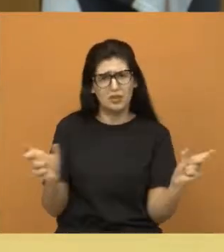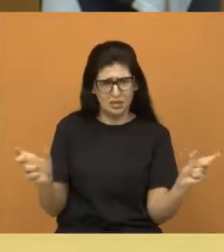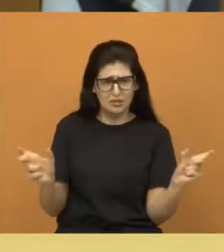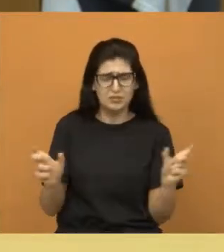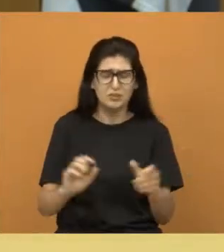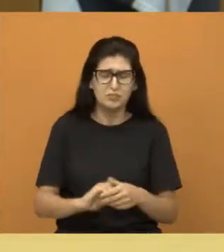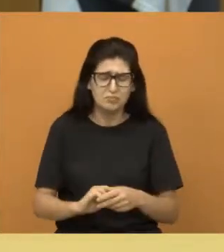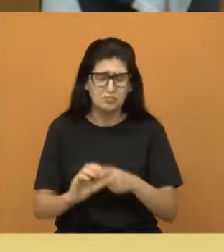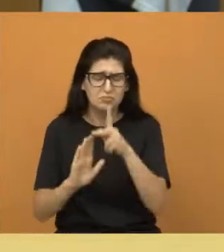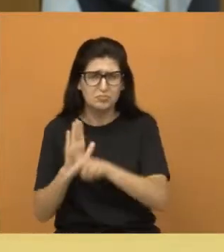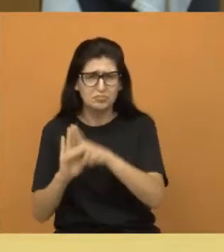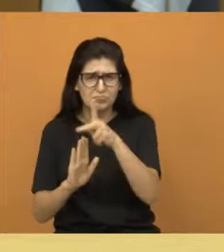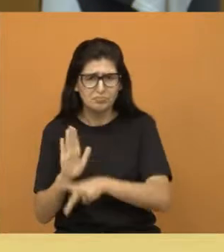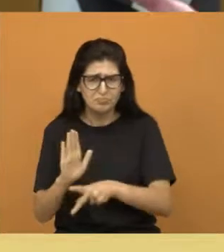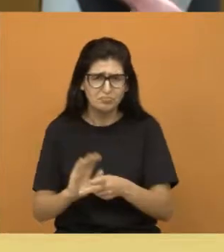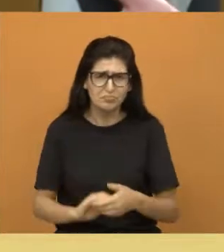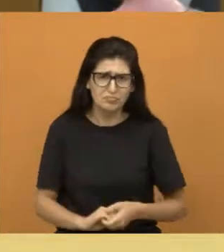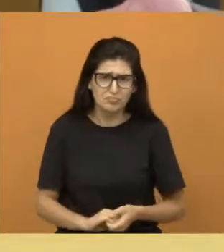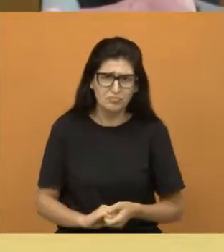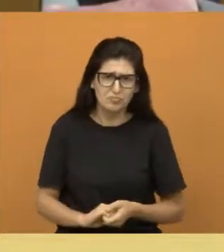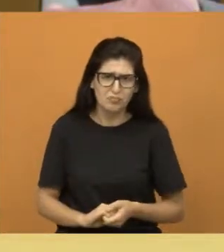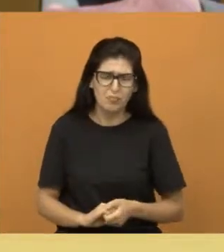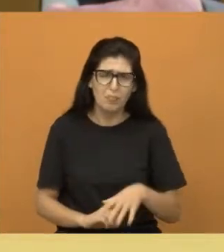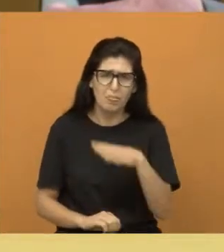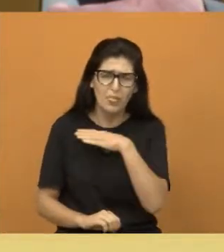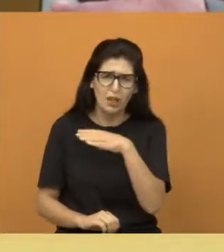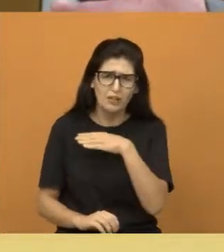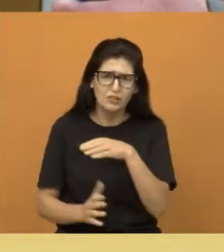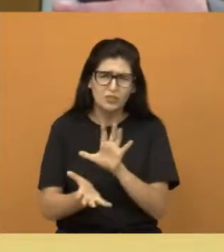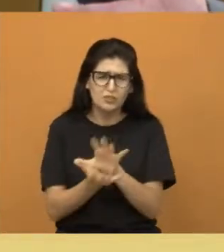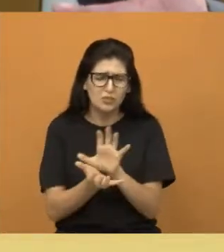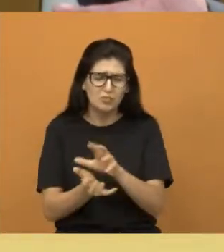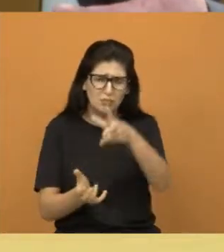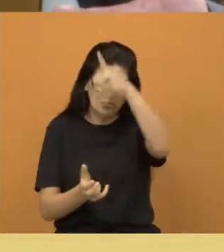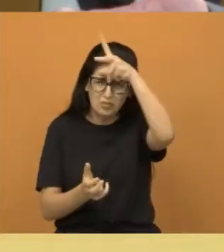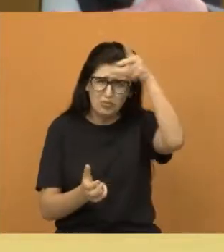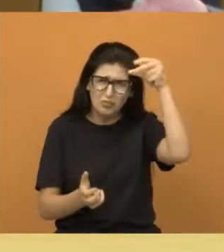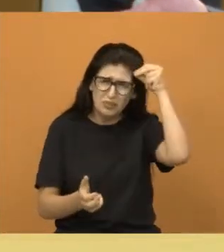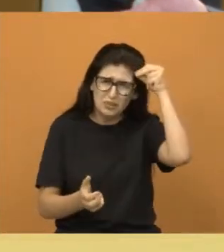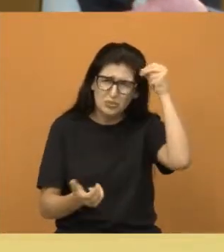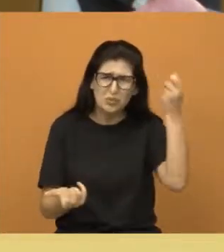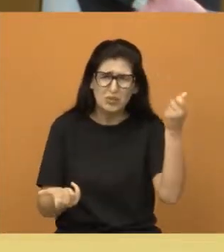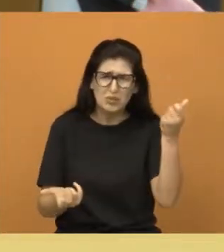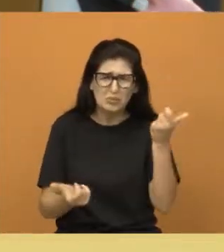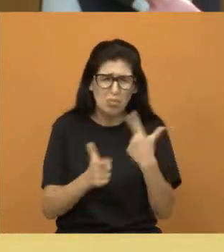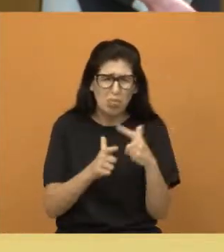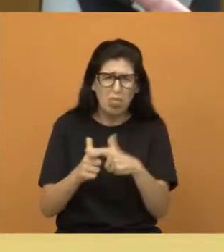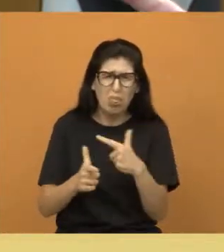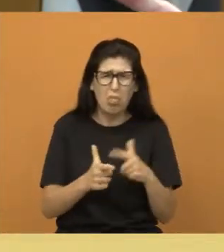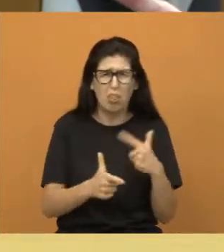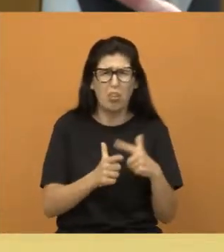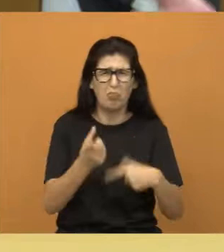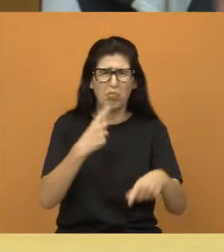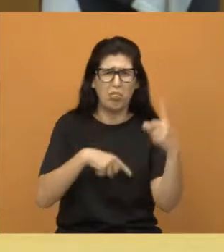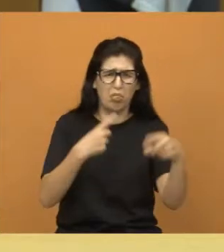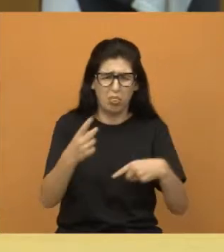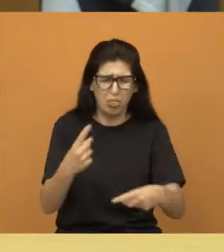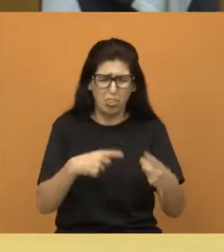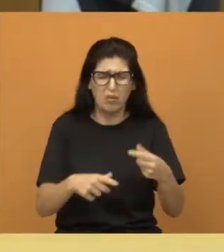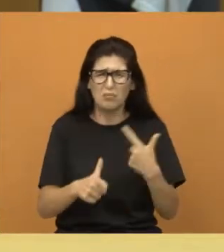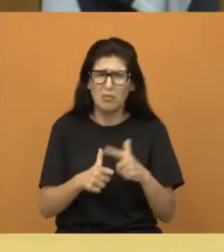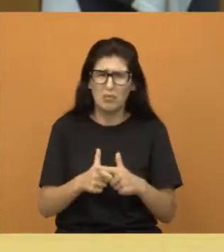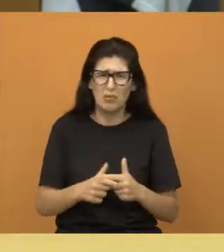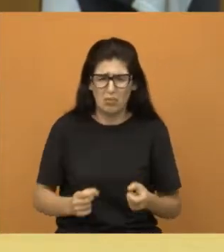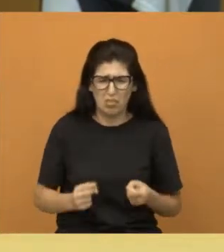esse projeto. A cidade de Jacareí, a prefeitura está virando um saco sem fundo. Entendeu? Enfia dinheiro,